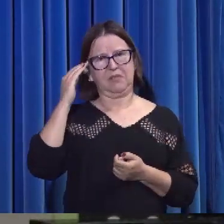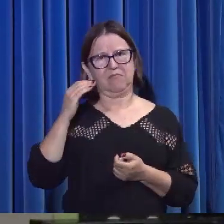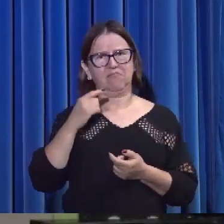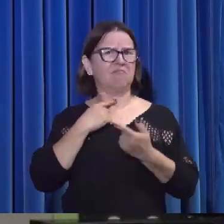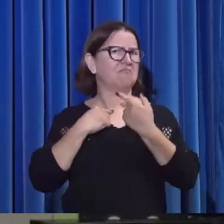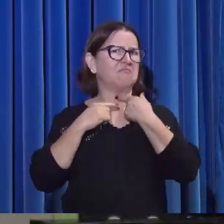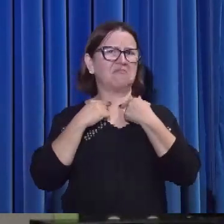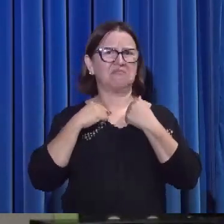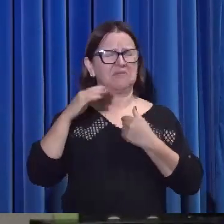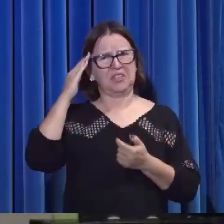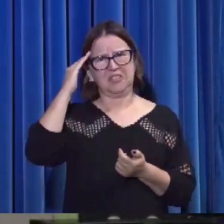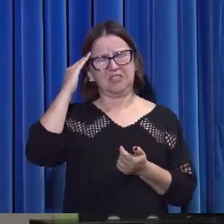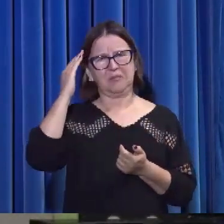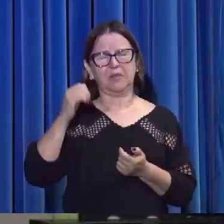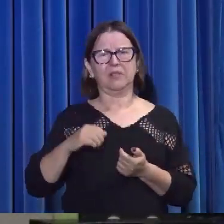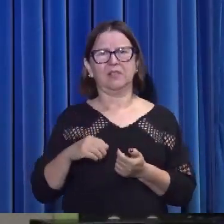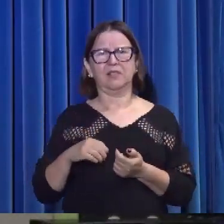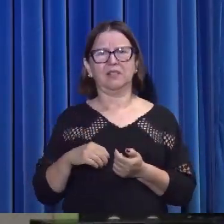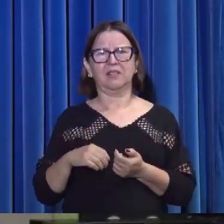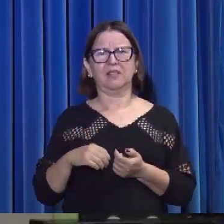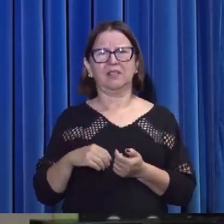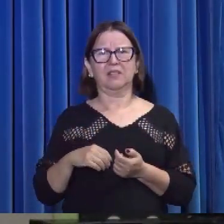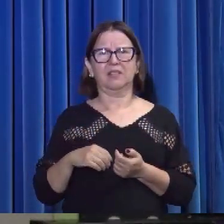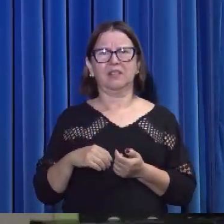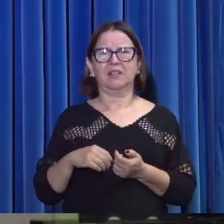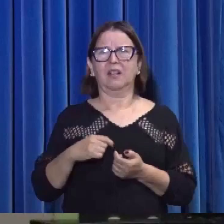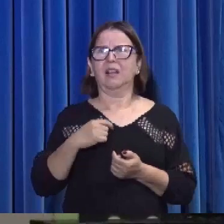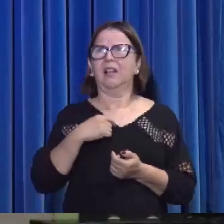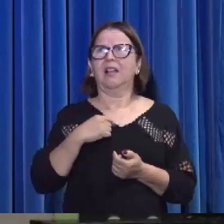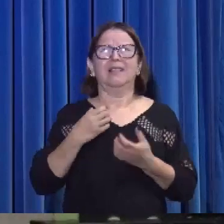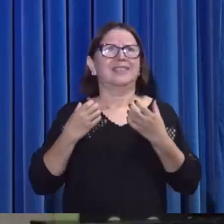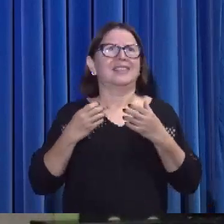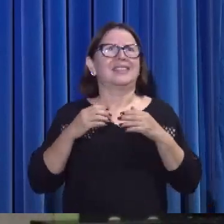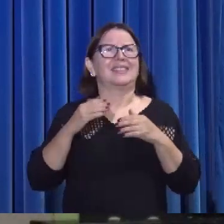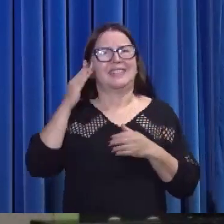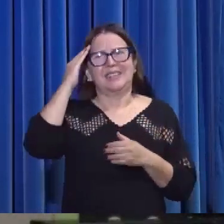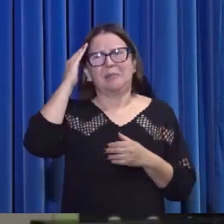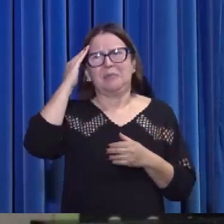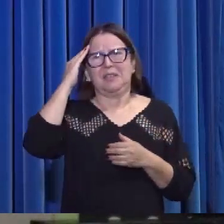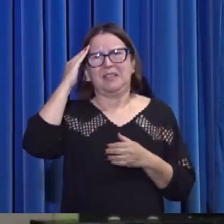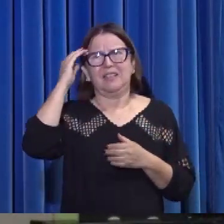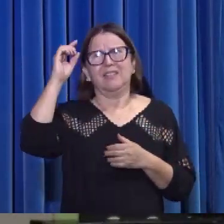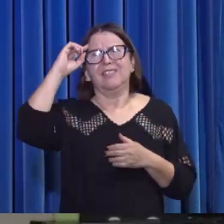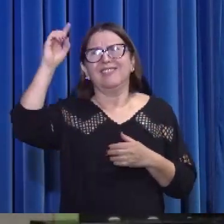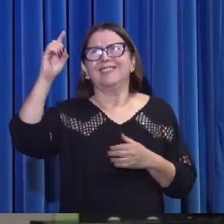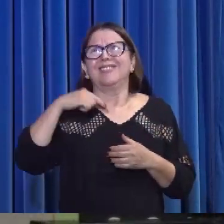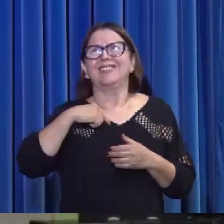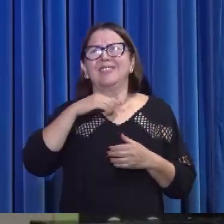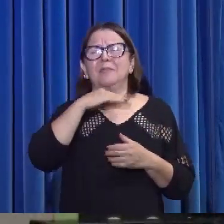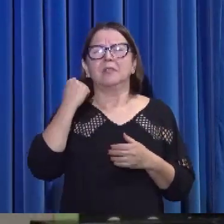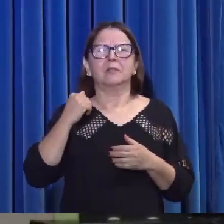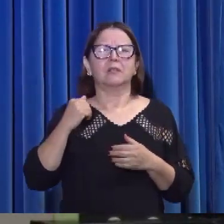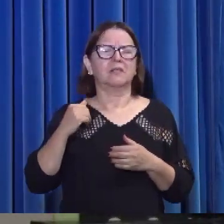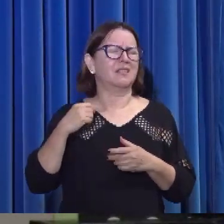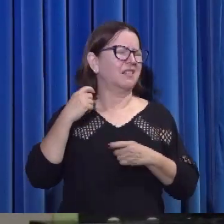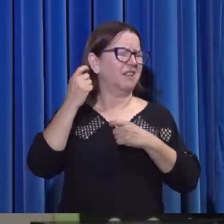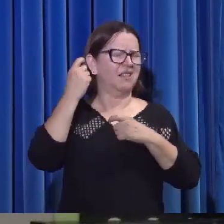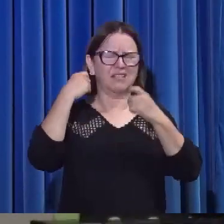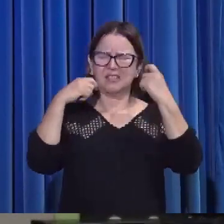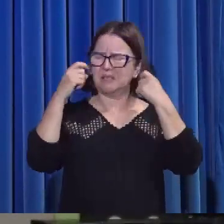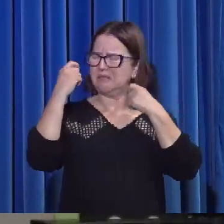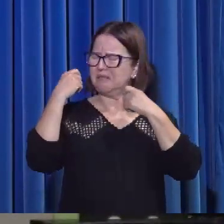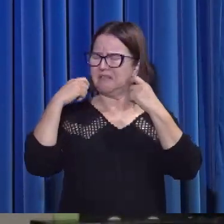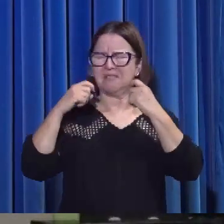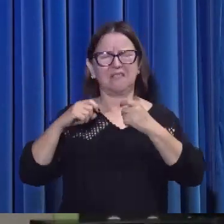a gente quer saber, né? Senhor, quando que eu vou? Não se preocupe, isso não é da tua economia, não é da minha